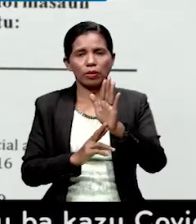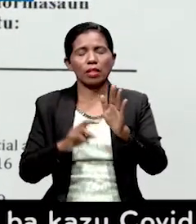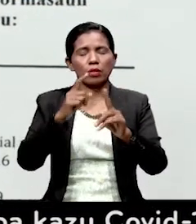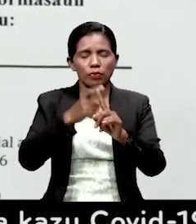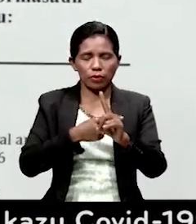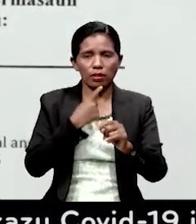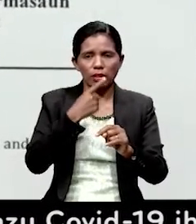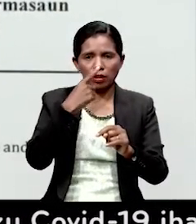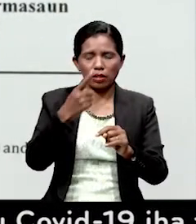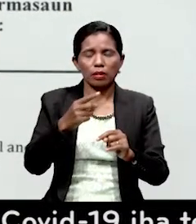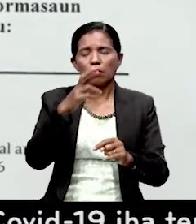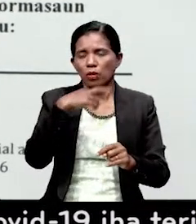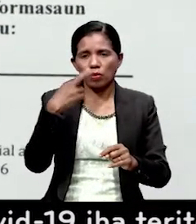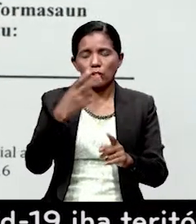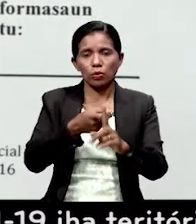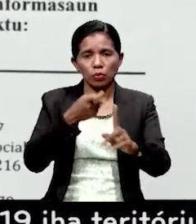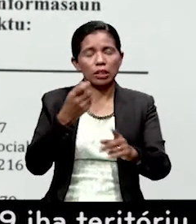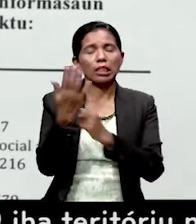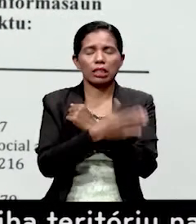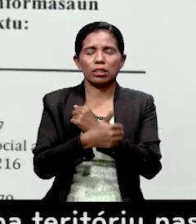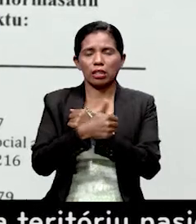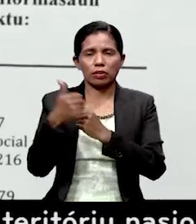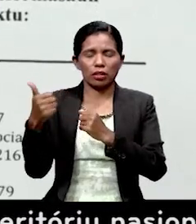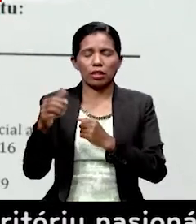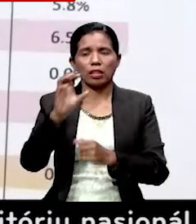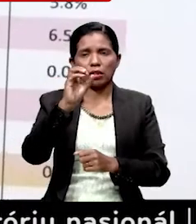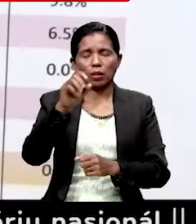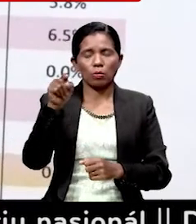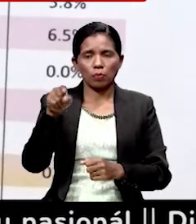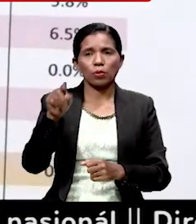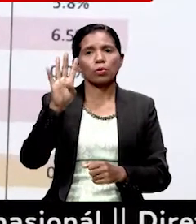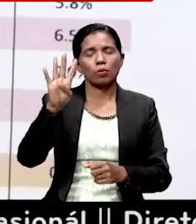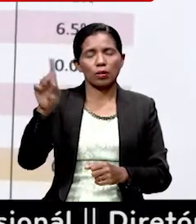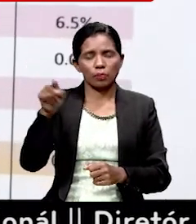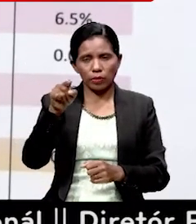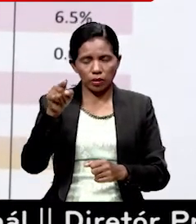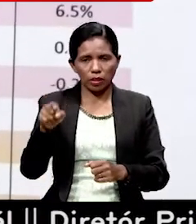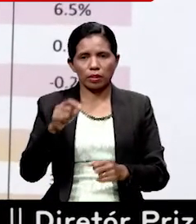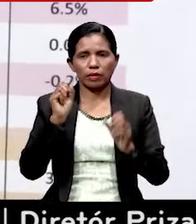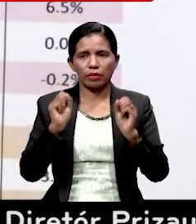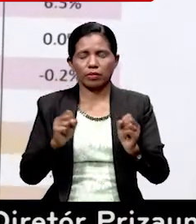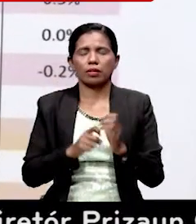de inflação ba fos importação 0,4%, no alcoólica no tabaco